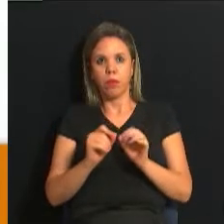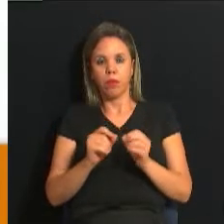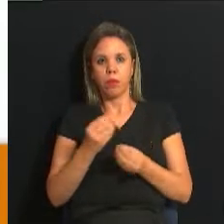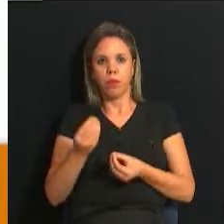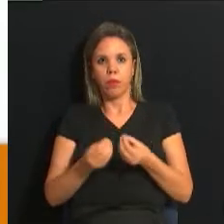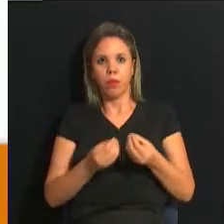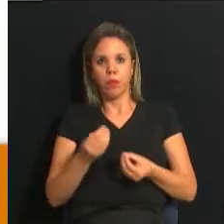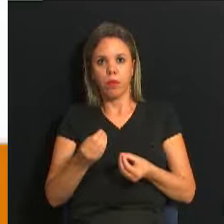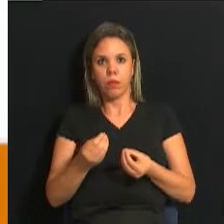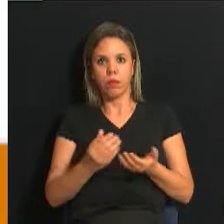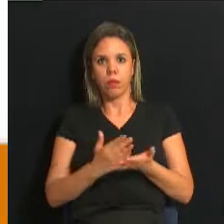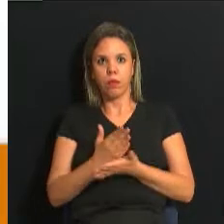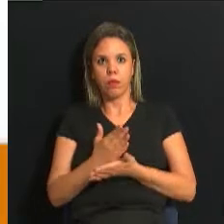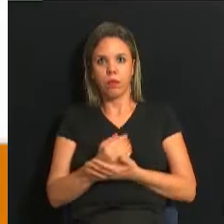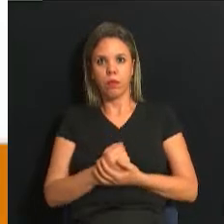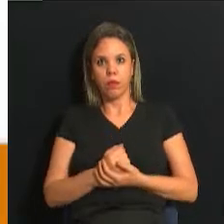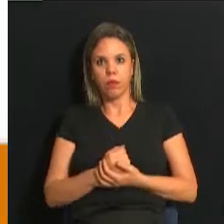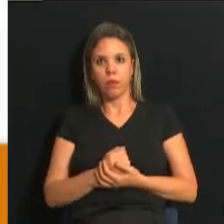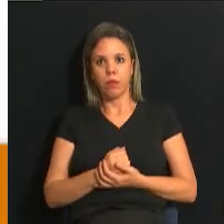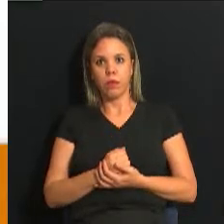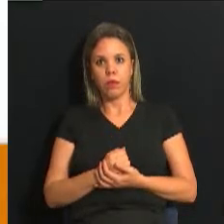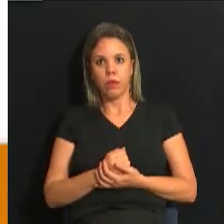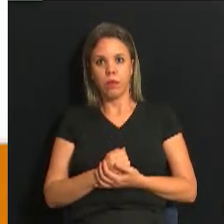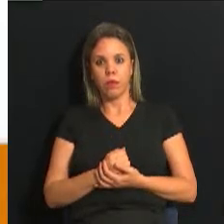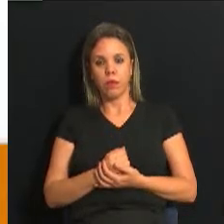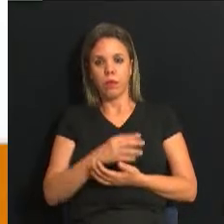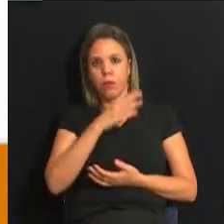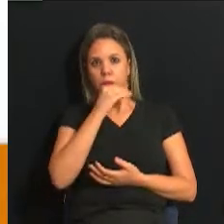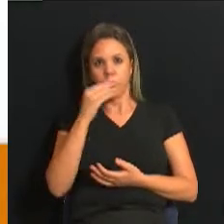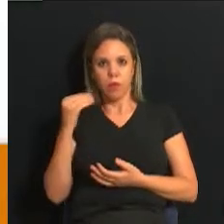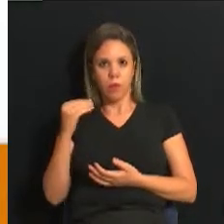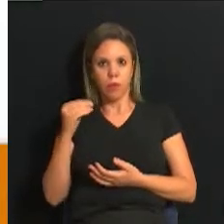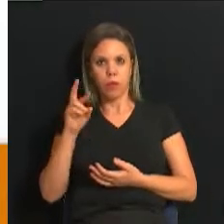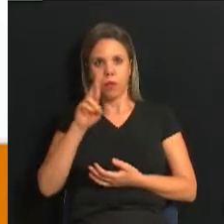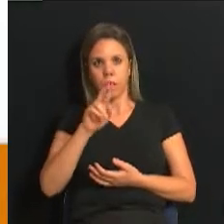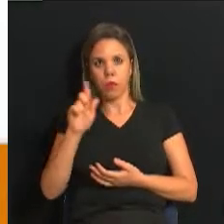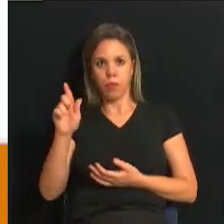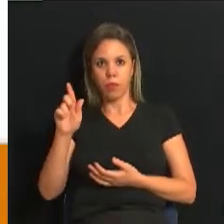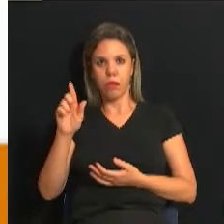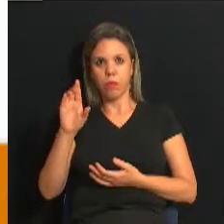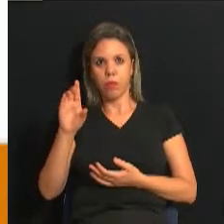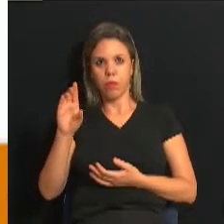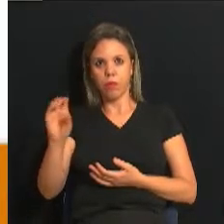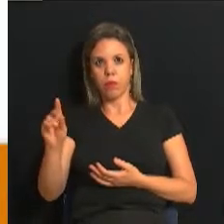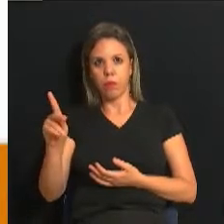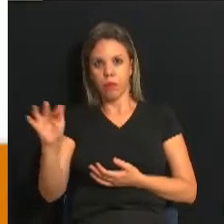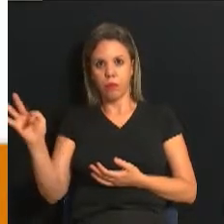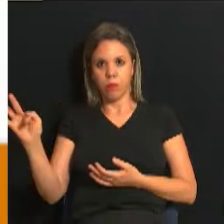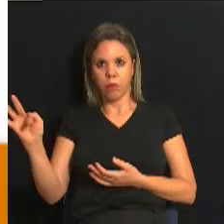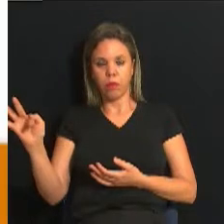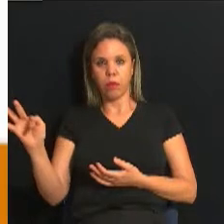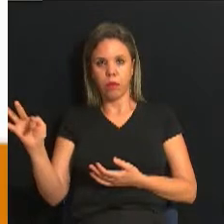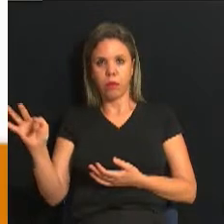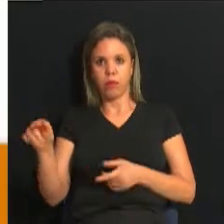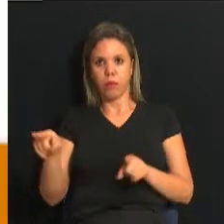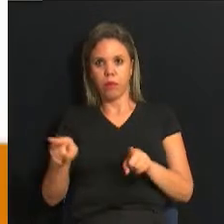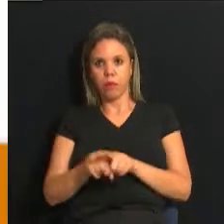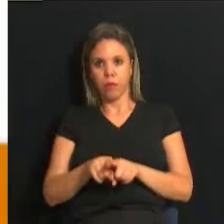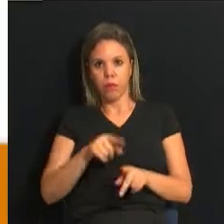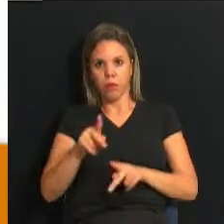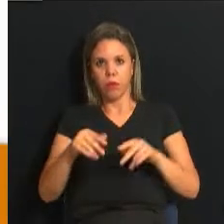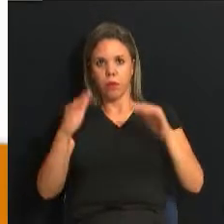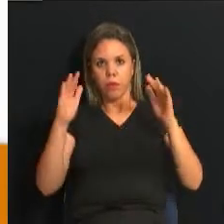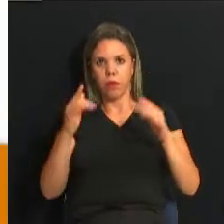essa autorização. Os adolescentes pode ser o RG ou o CPF, também acompanhado de um adulto, caso